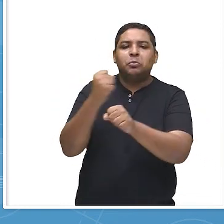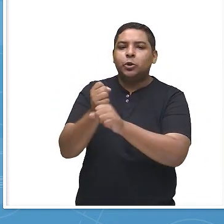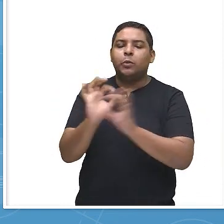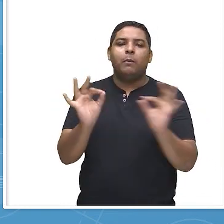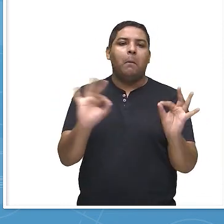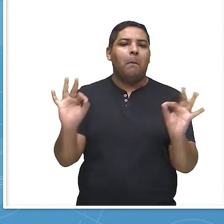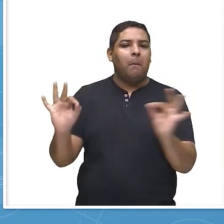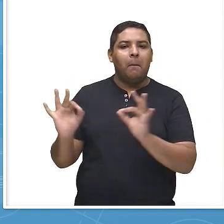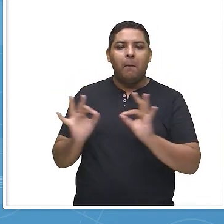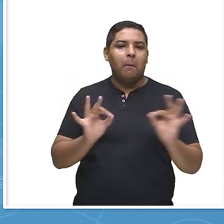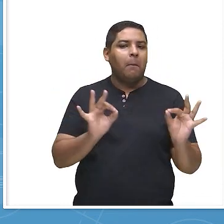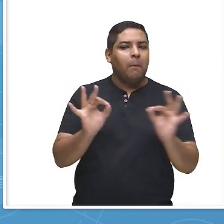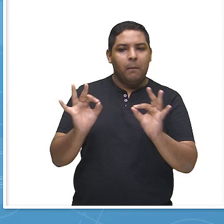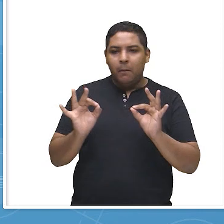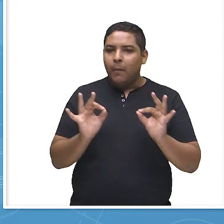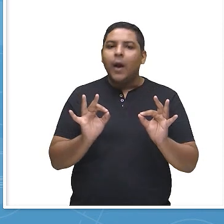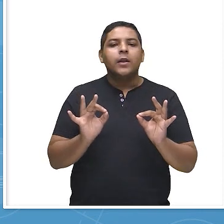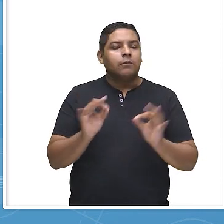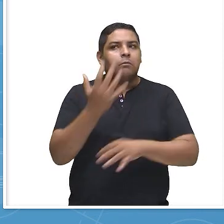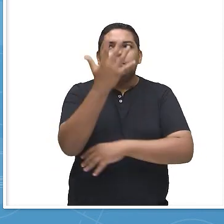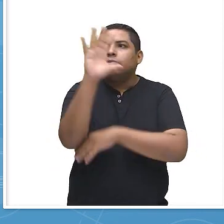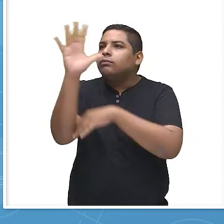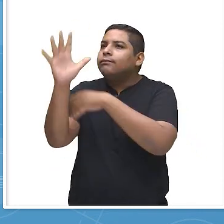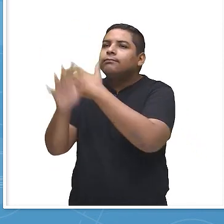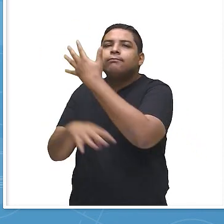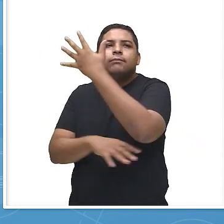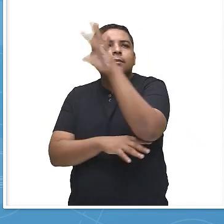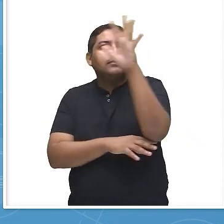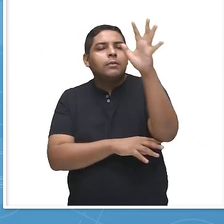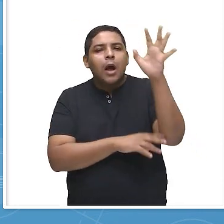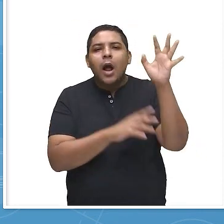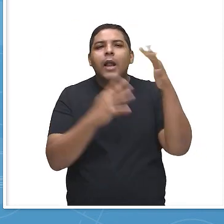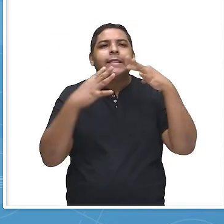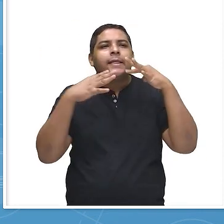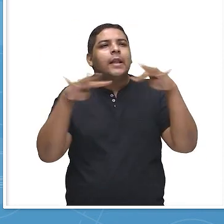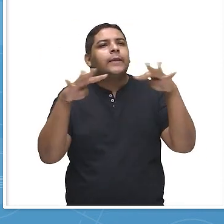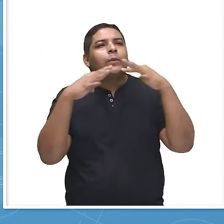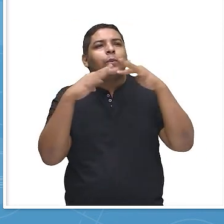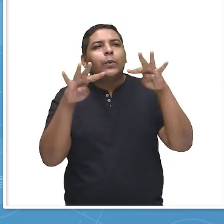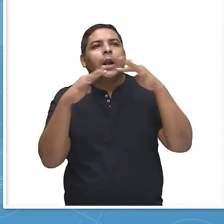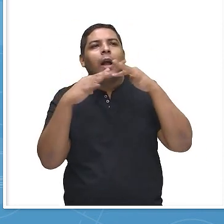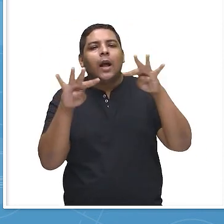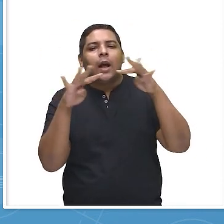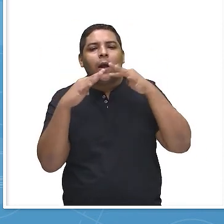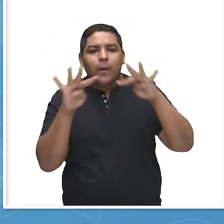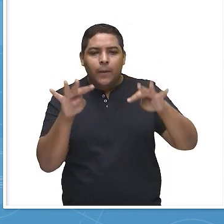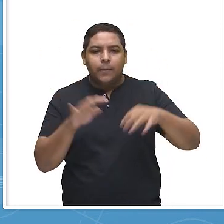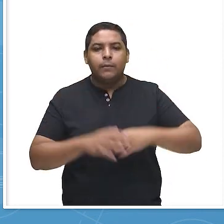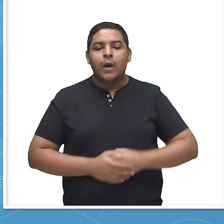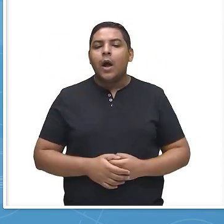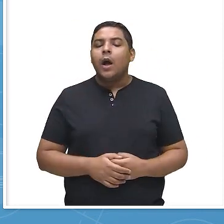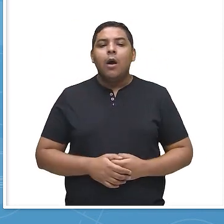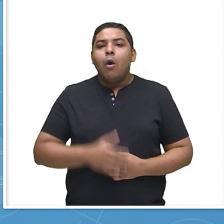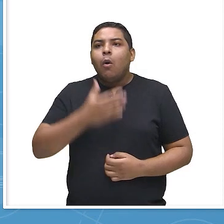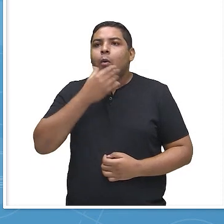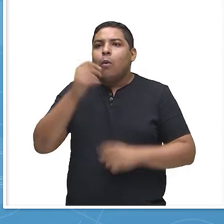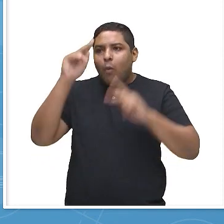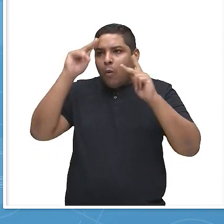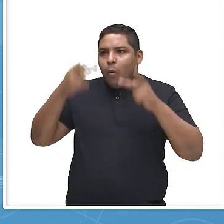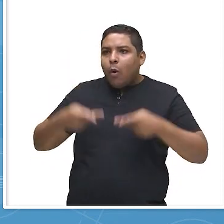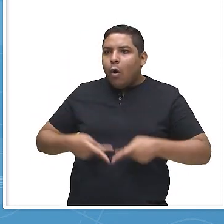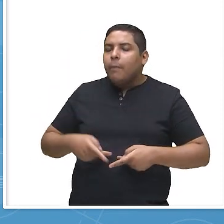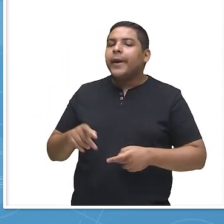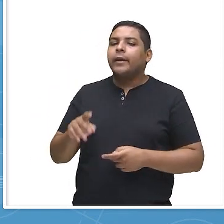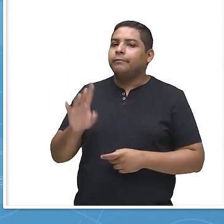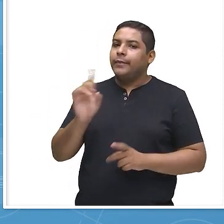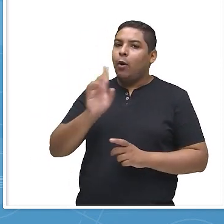alguns exemplos para vocês de lugares aonde nós não temos a intervenção humana. Não quer dizer que o homem não